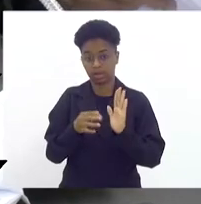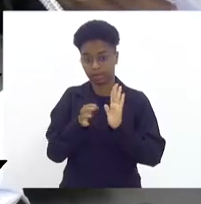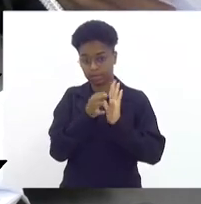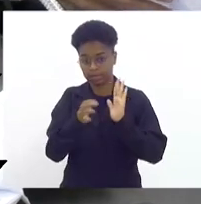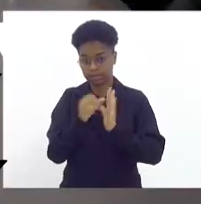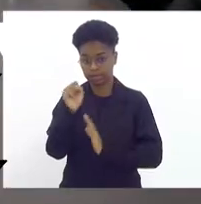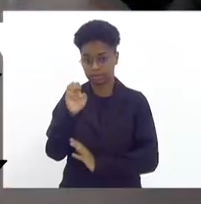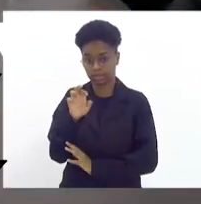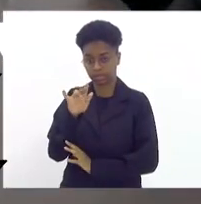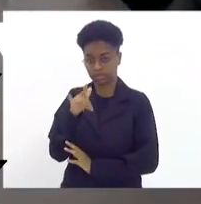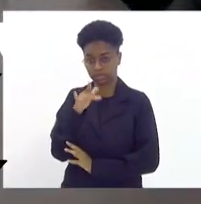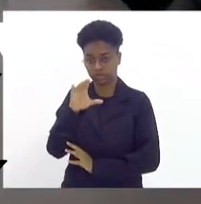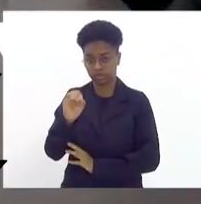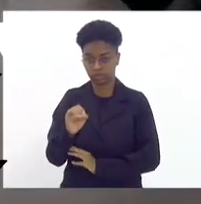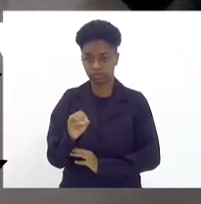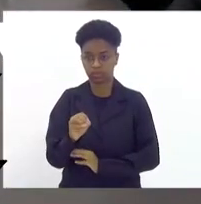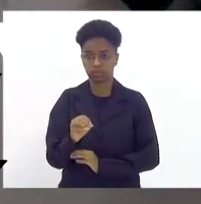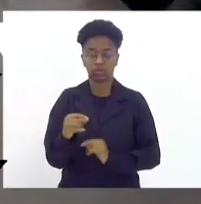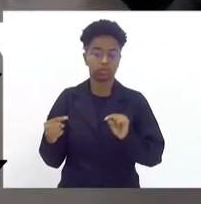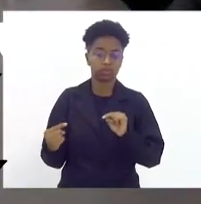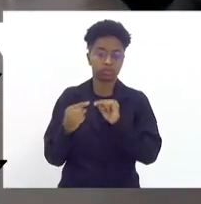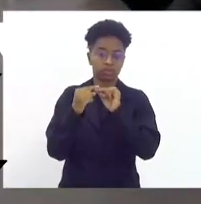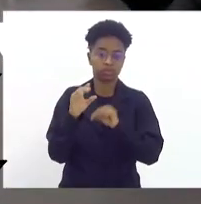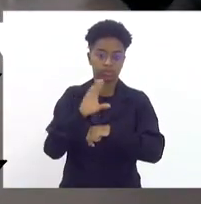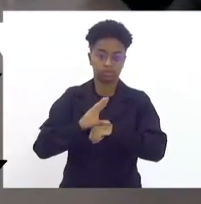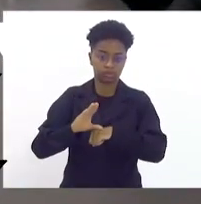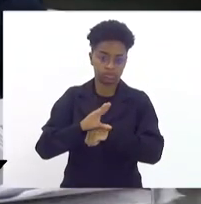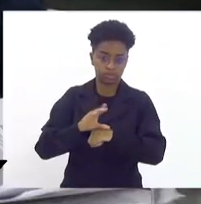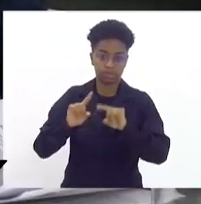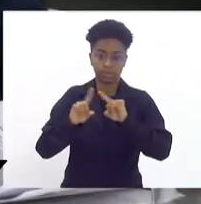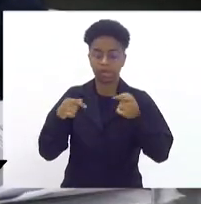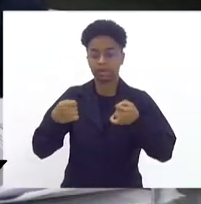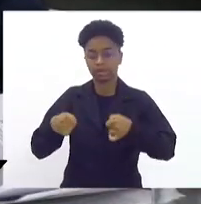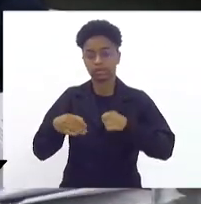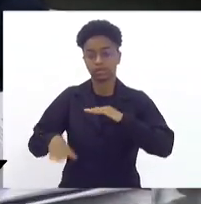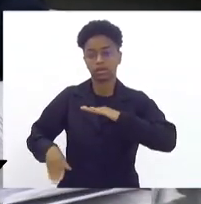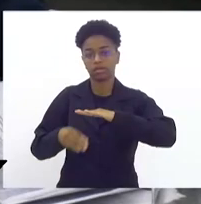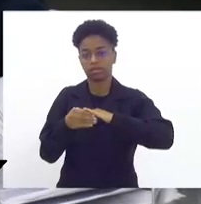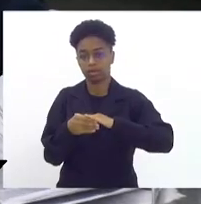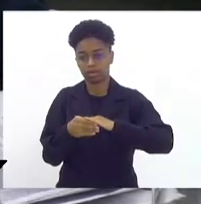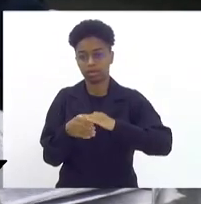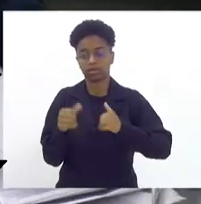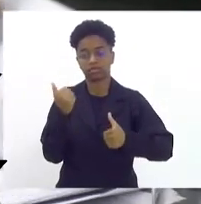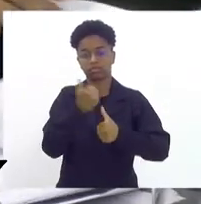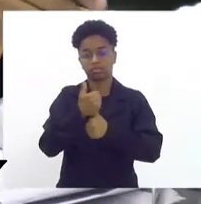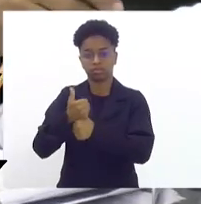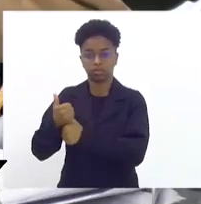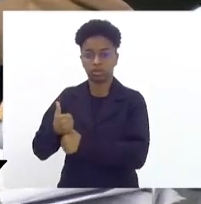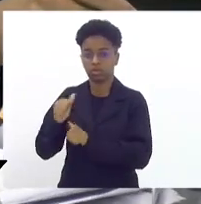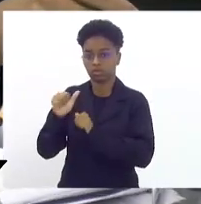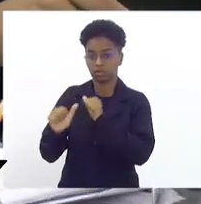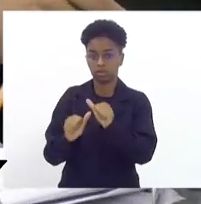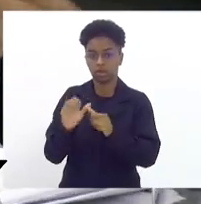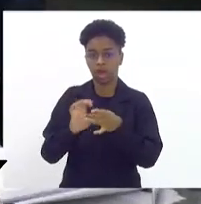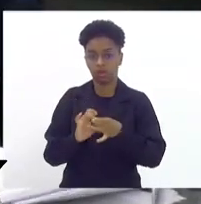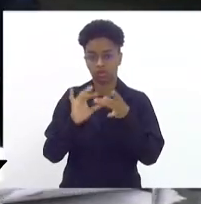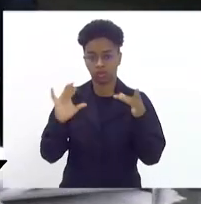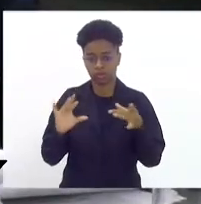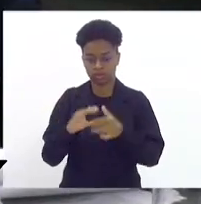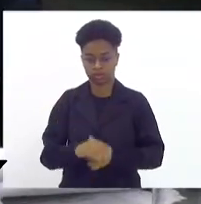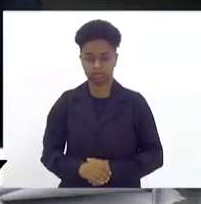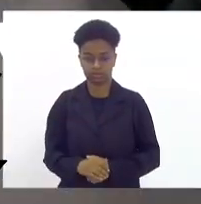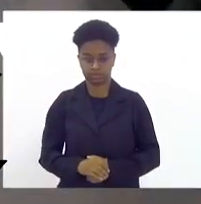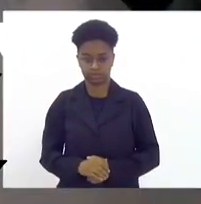Serginho. Aparecer pela constitucionalidade, com emenda, concluindo por substitutivo, transforma o projeto em autorizativo,